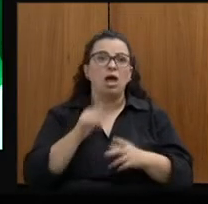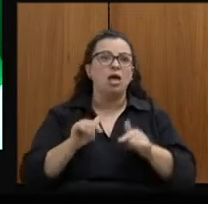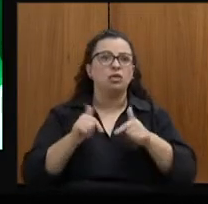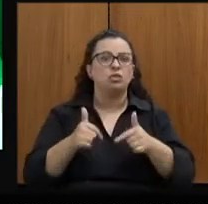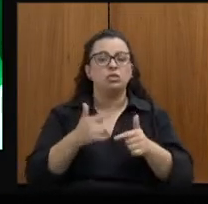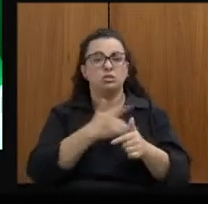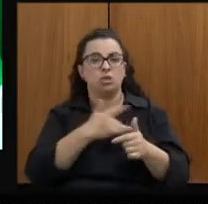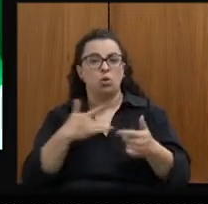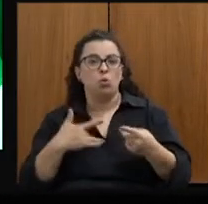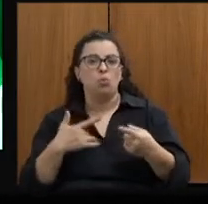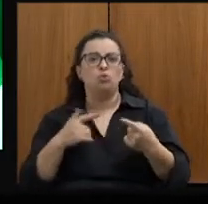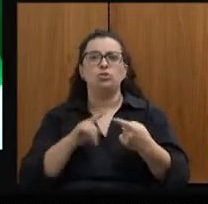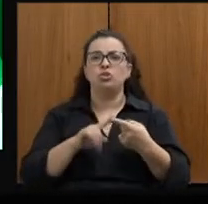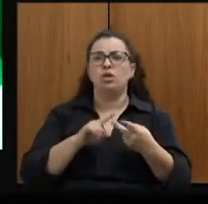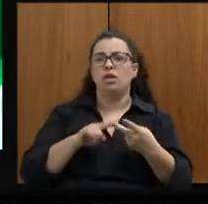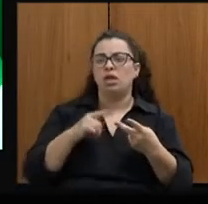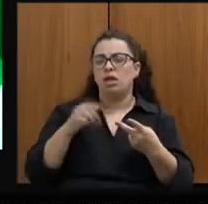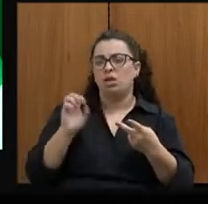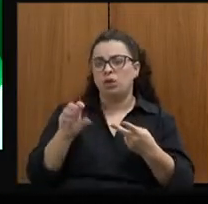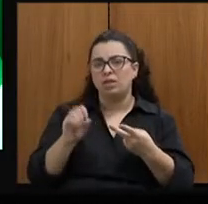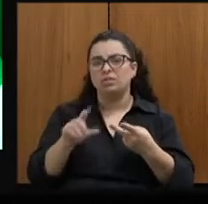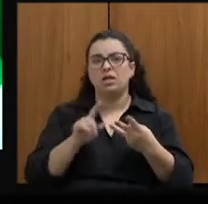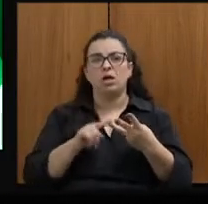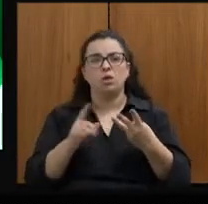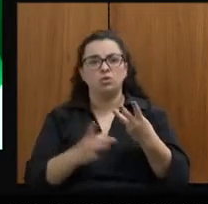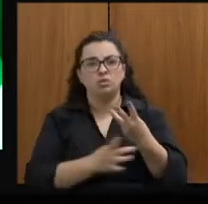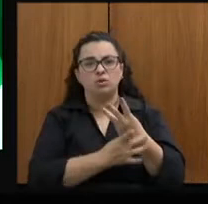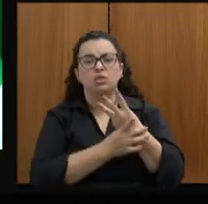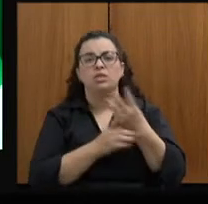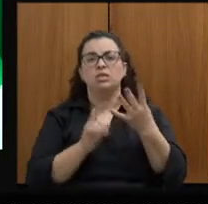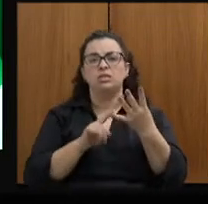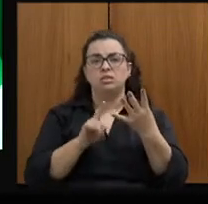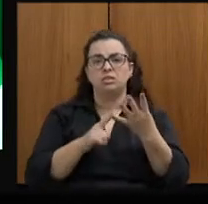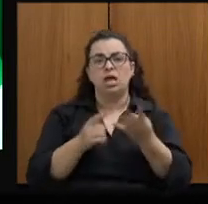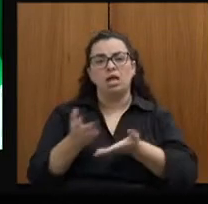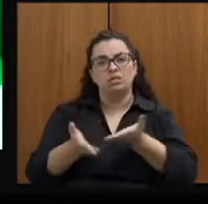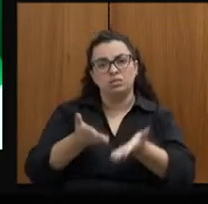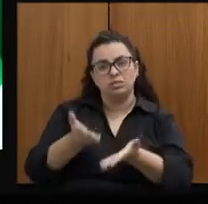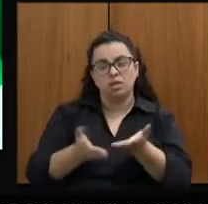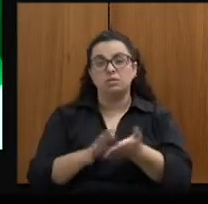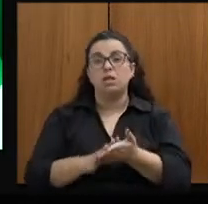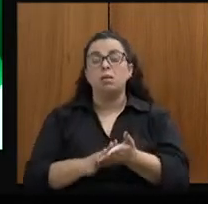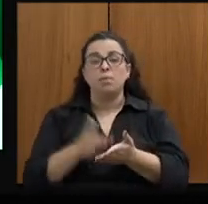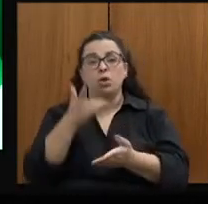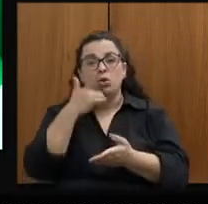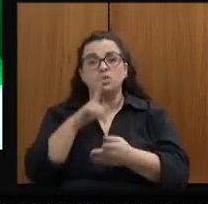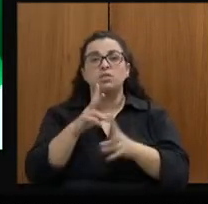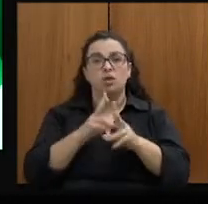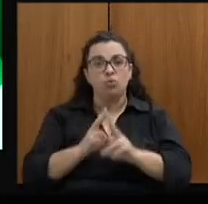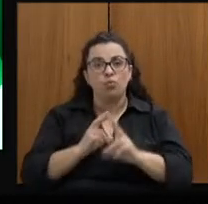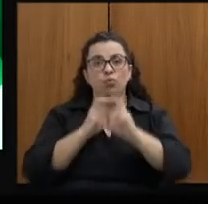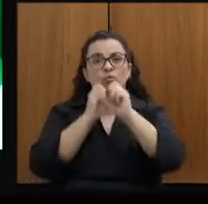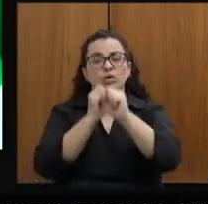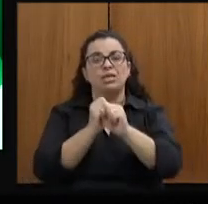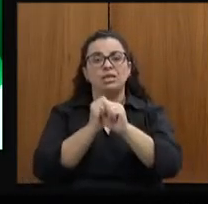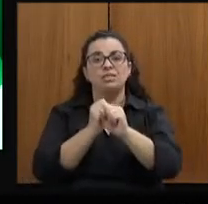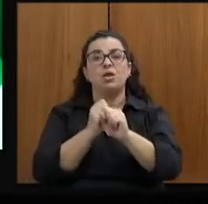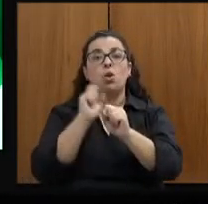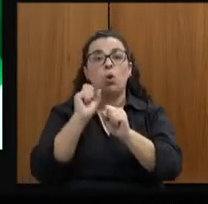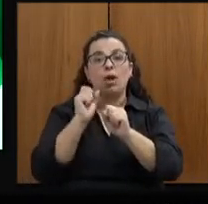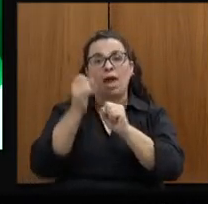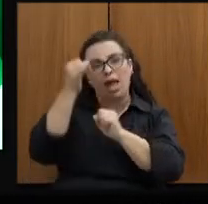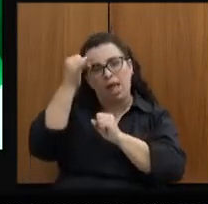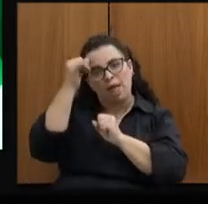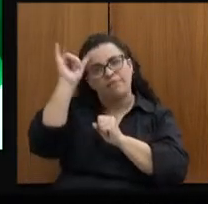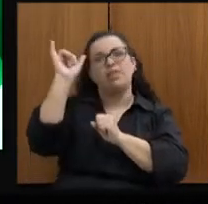ações de educação, ações de segurança, ações de assistência, para fortalecer principalmente a prevenção. Então,